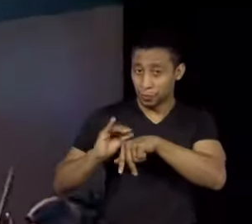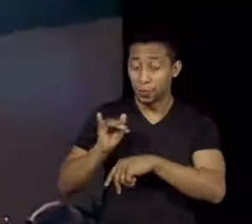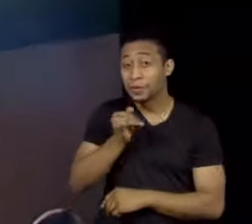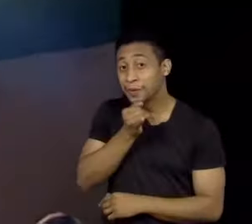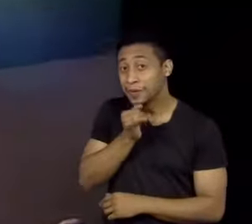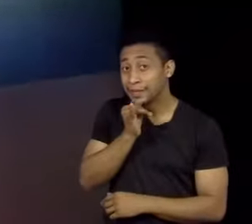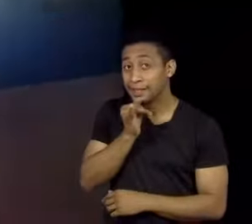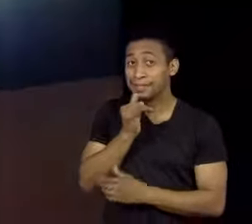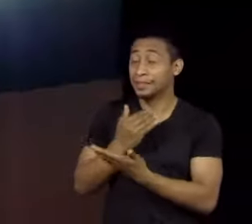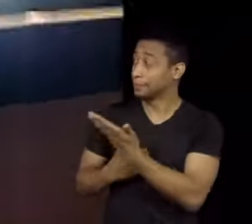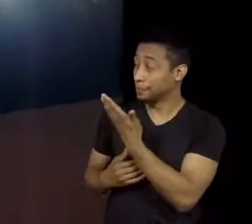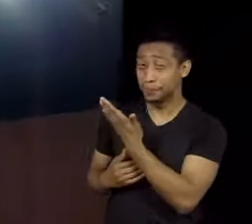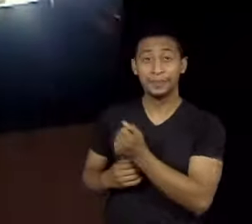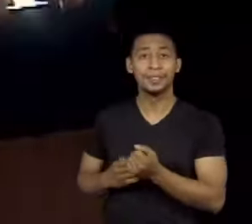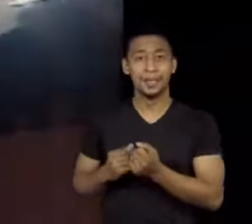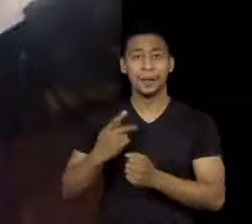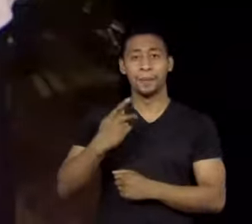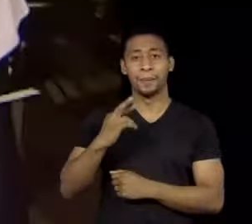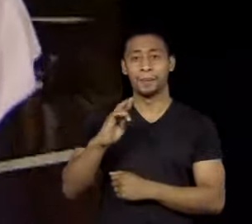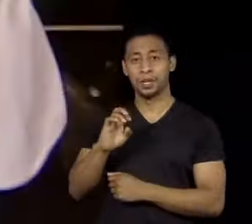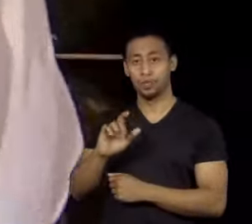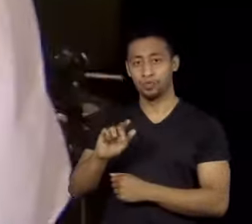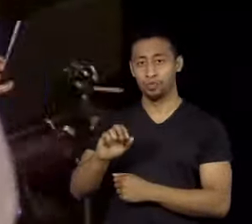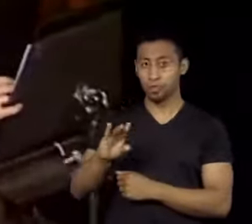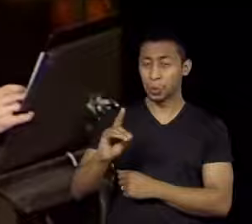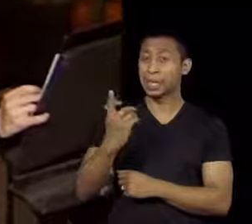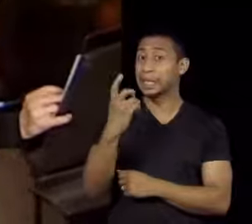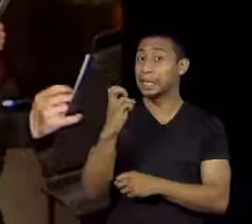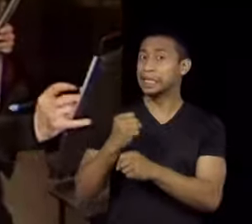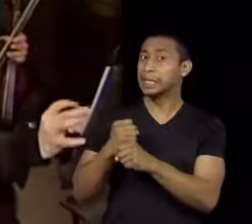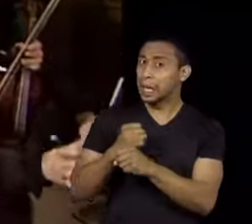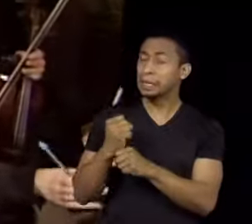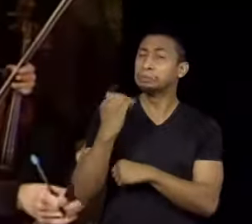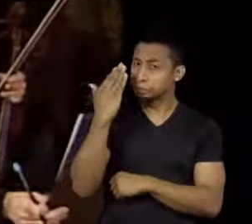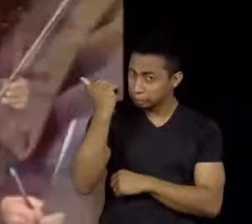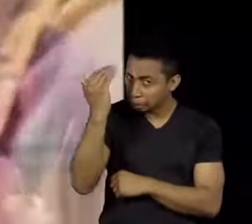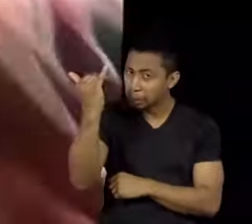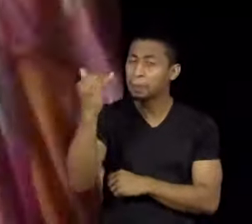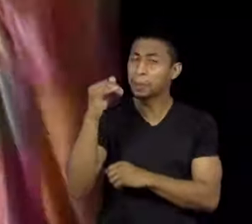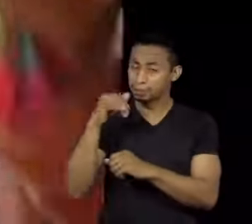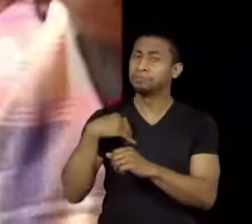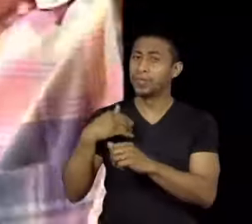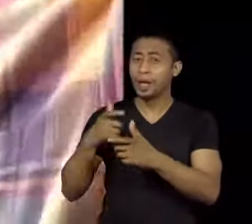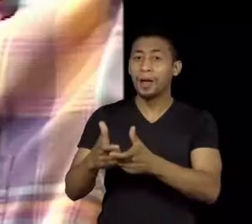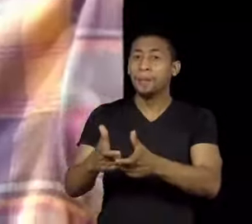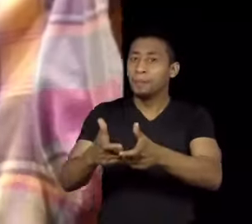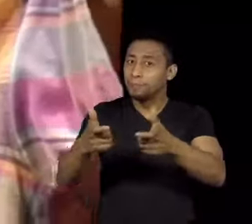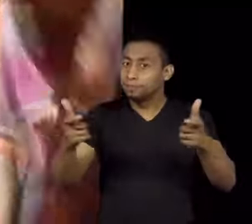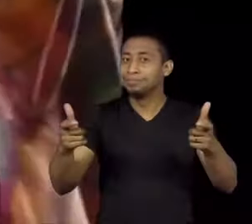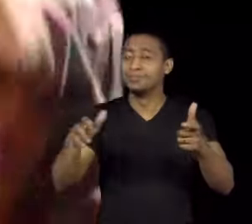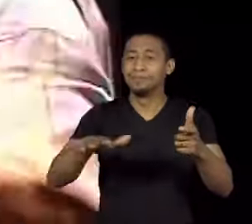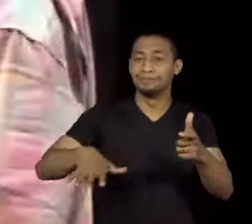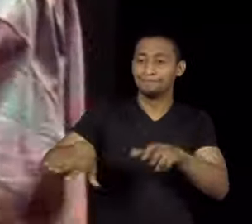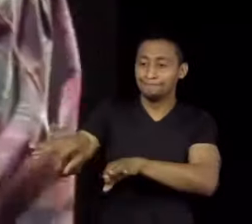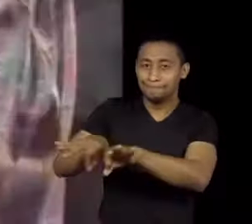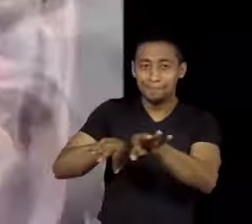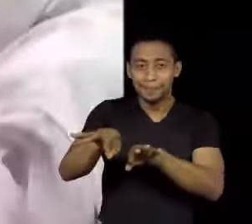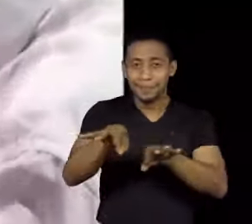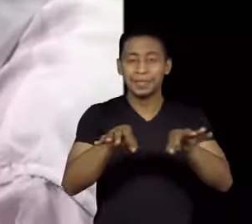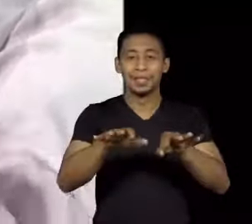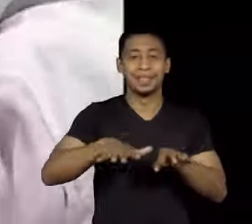programa Prelúdio, há 15 anos, faz um grande sucesso e é reconhecido como um dos principais projetos